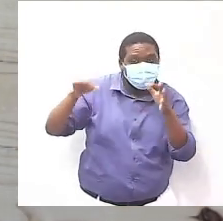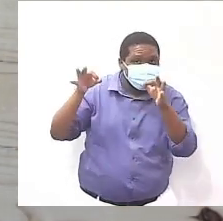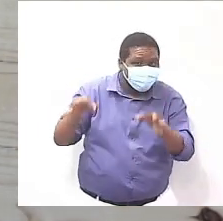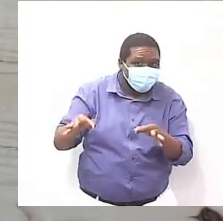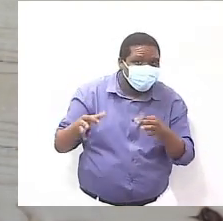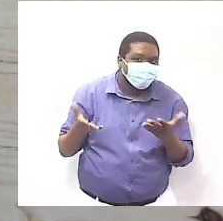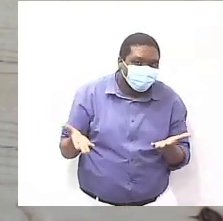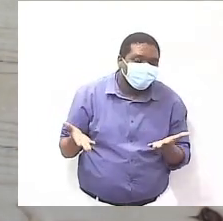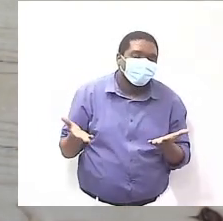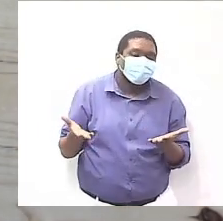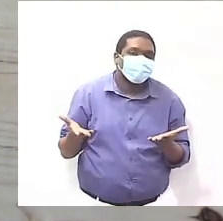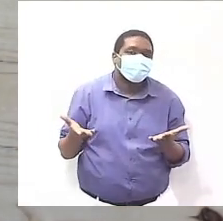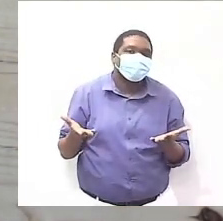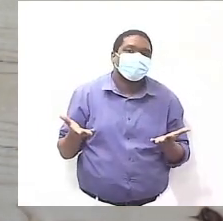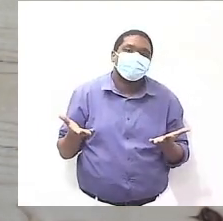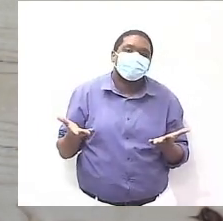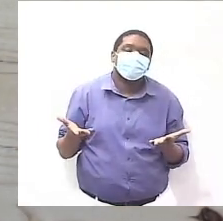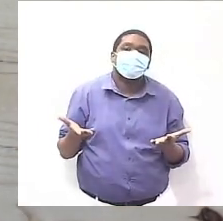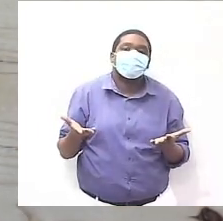seja, né?